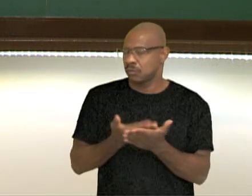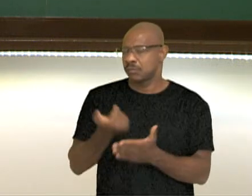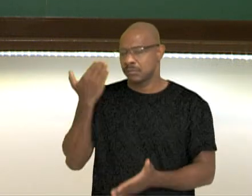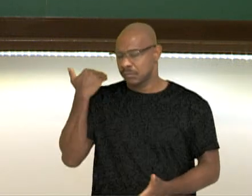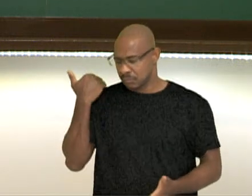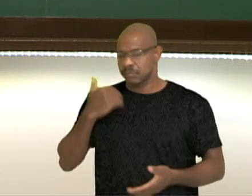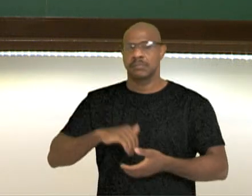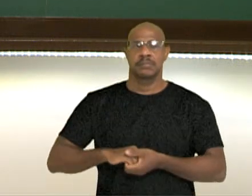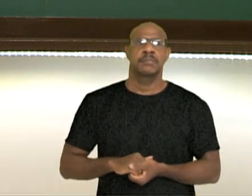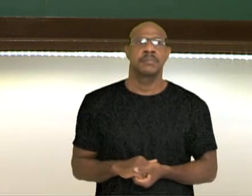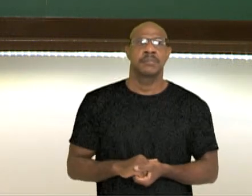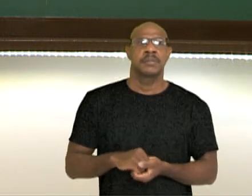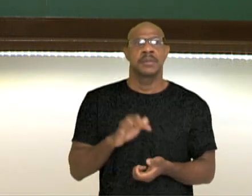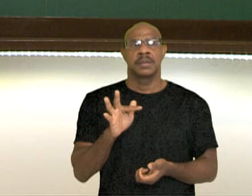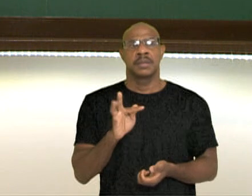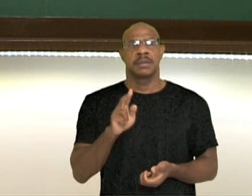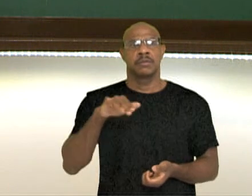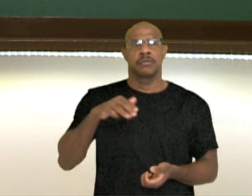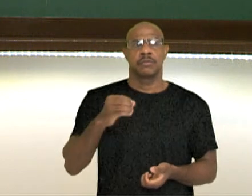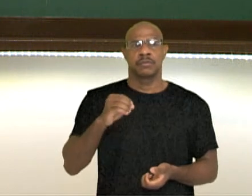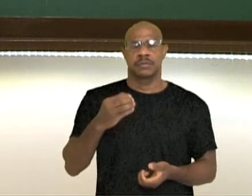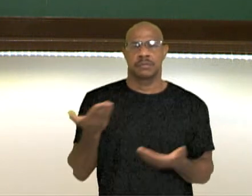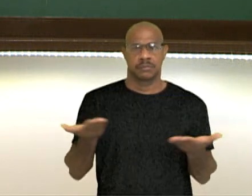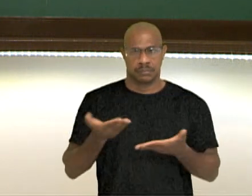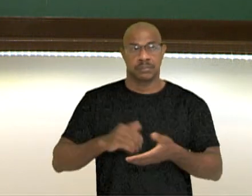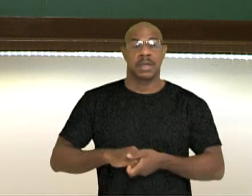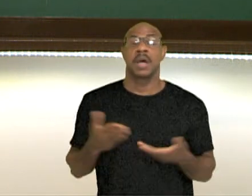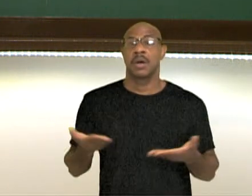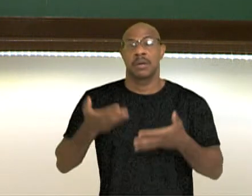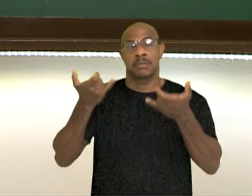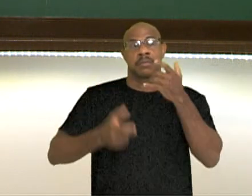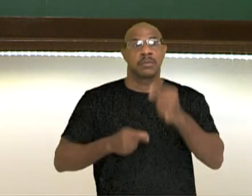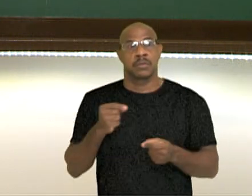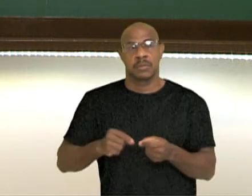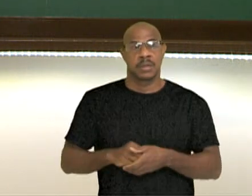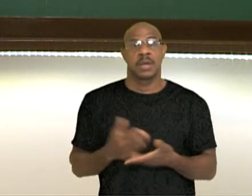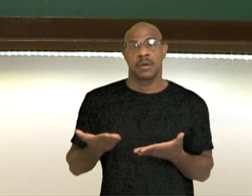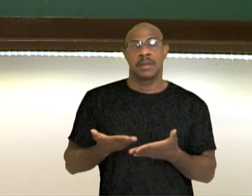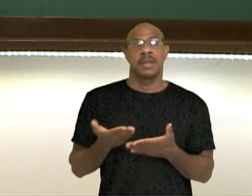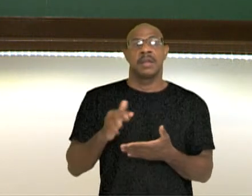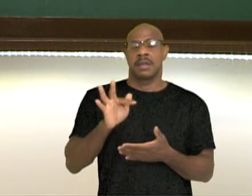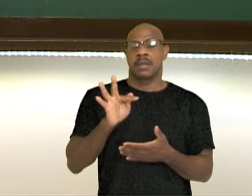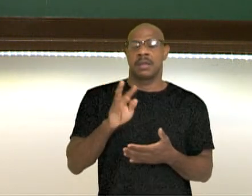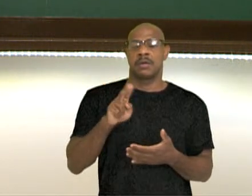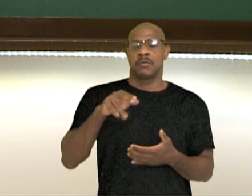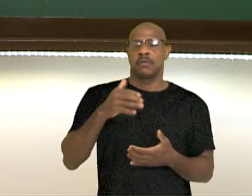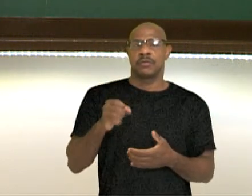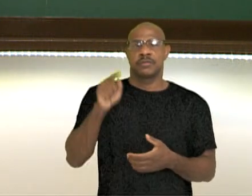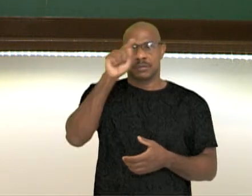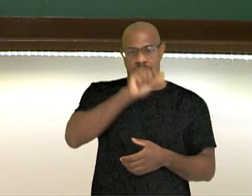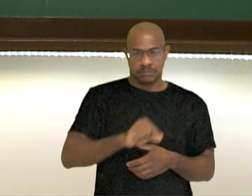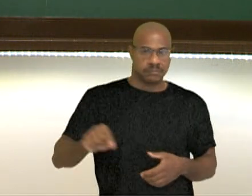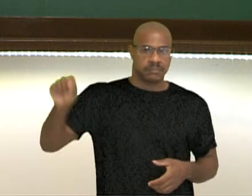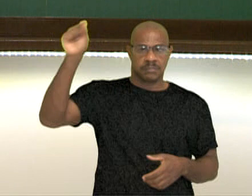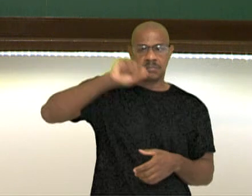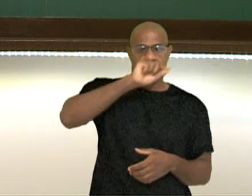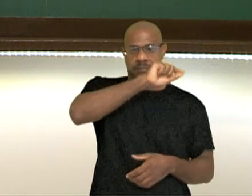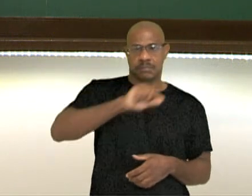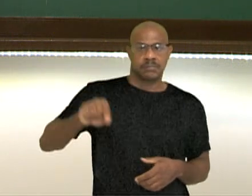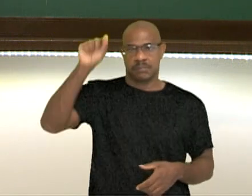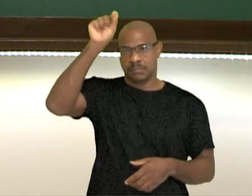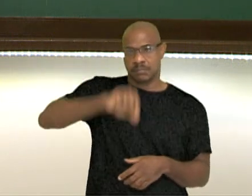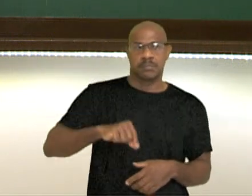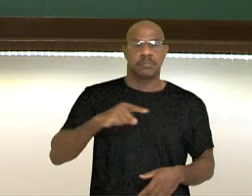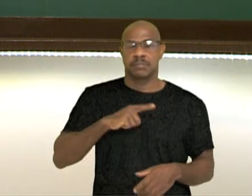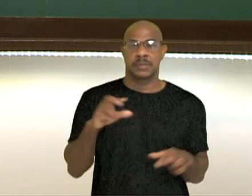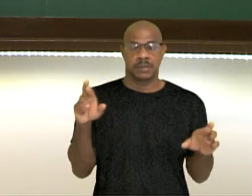vivenciaram, já estudaram aí anteriormente. Agora a gente está falando das funções trigonométricas. Lembrando que uma função é quando existe uma relação